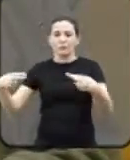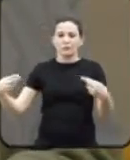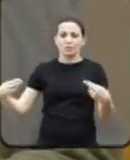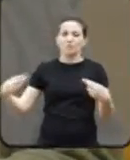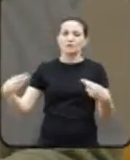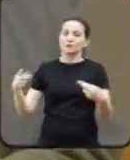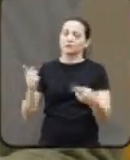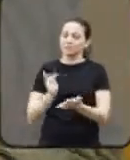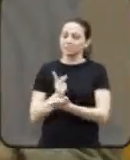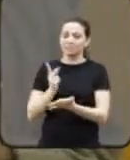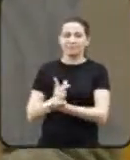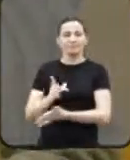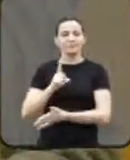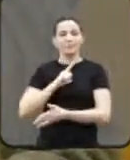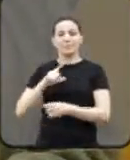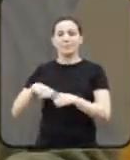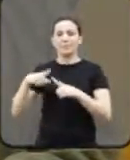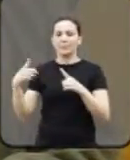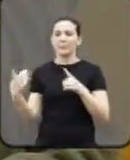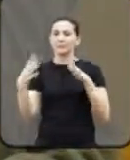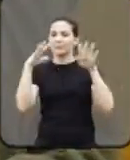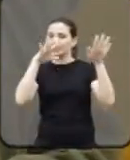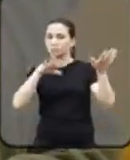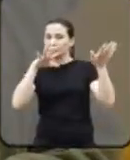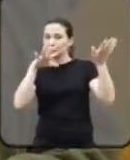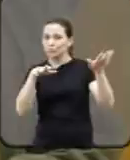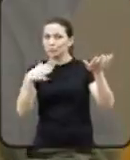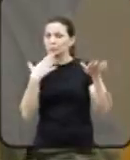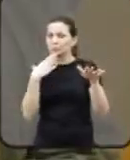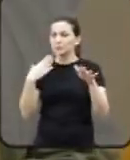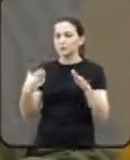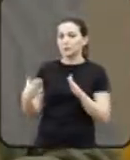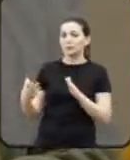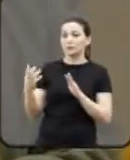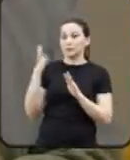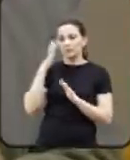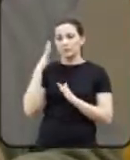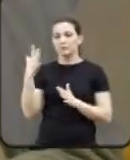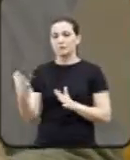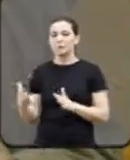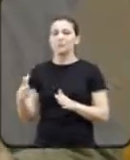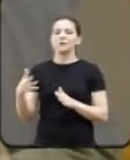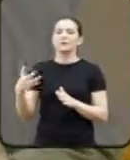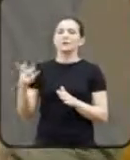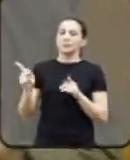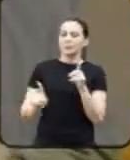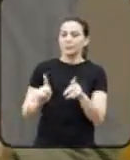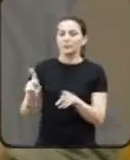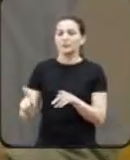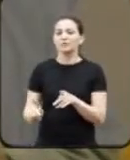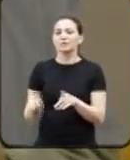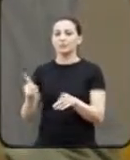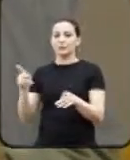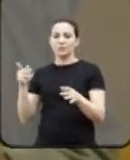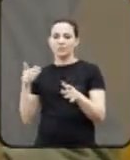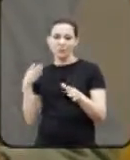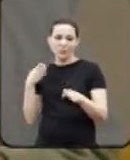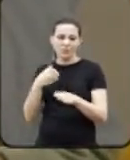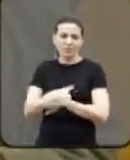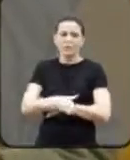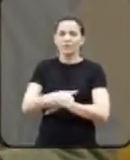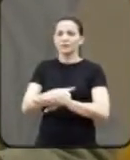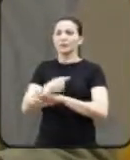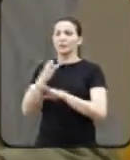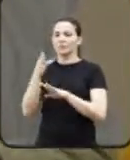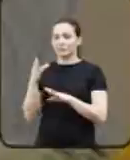vontade imensa realmente de produzir, como sempre tivemos, mas pelo resultado das ruas, né, ver